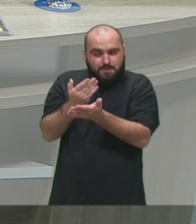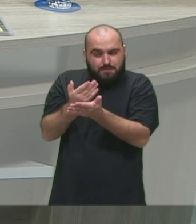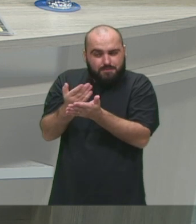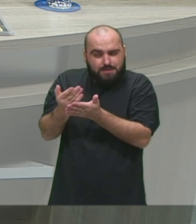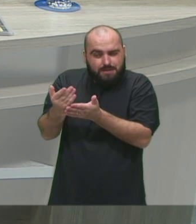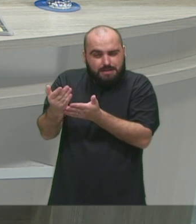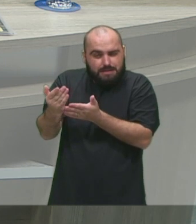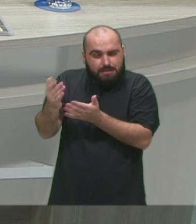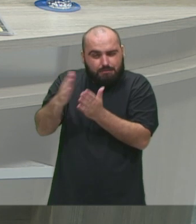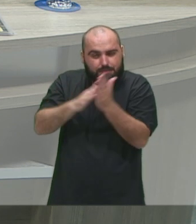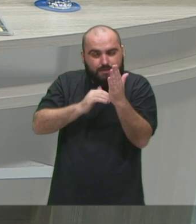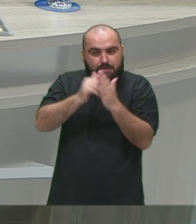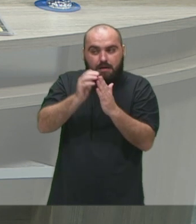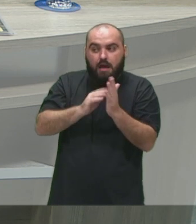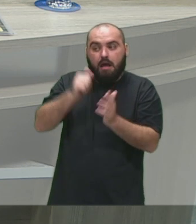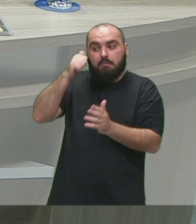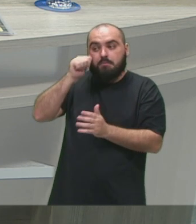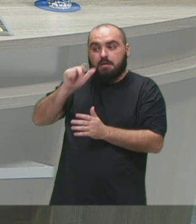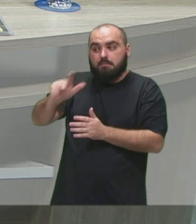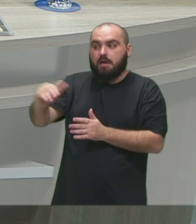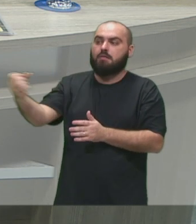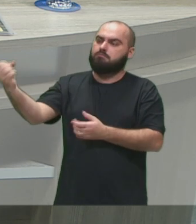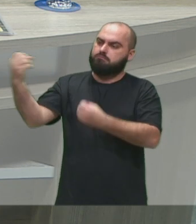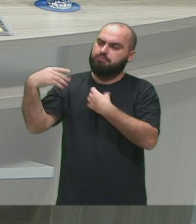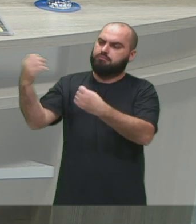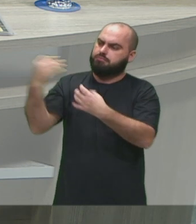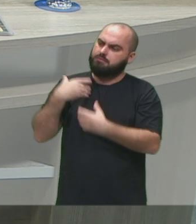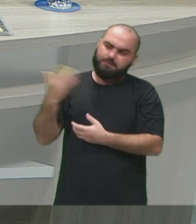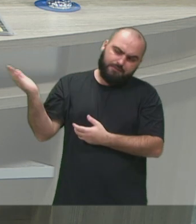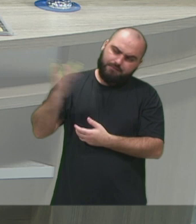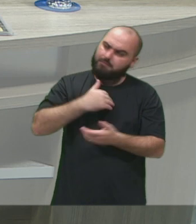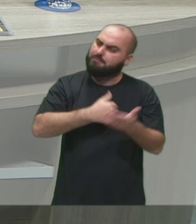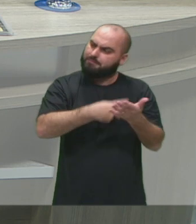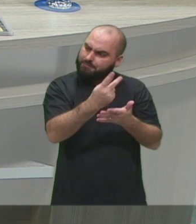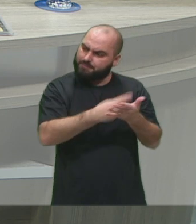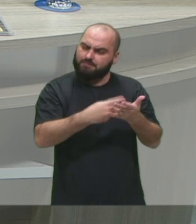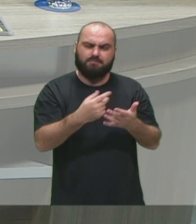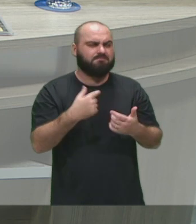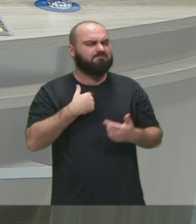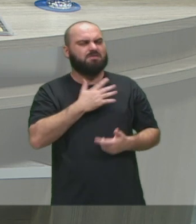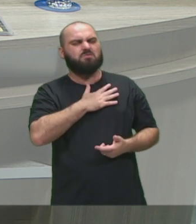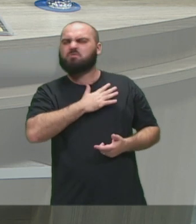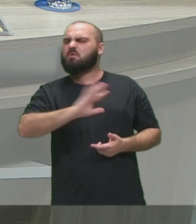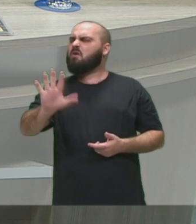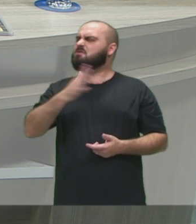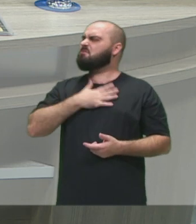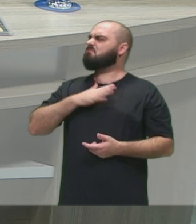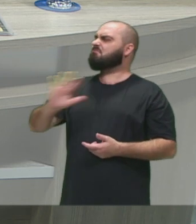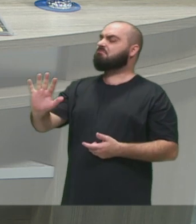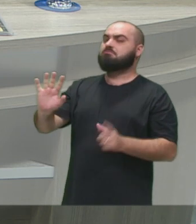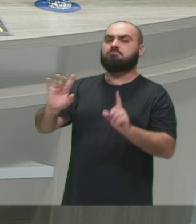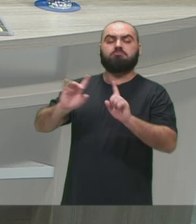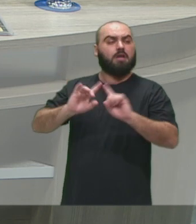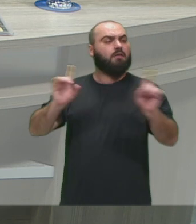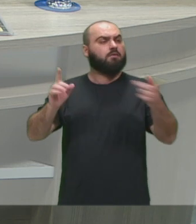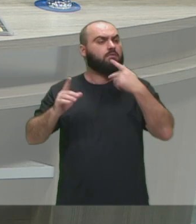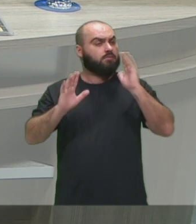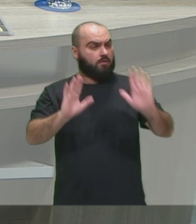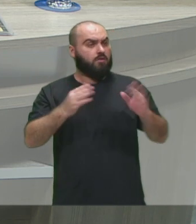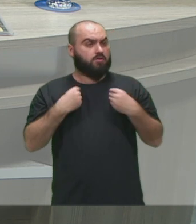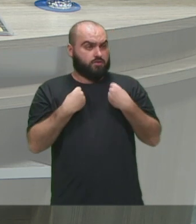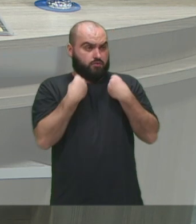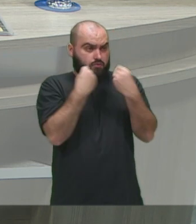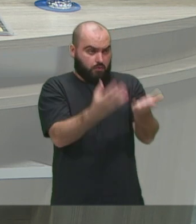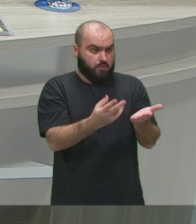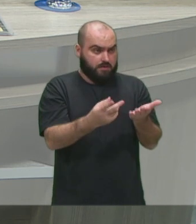aí, eu, incentivada por ela, ela disse, vamos pintar pano de prato? Eu não gosto dessas coisas. E aí, ela disse, eu te dou as tintas